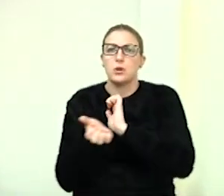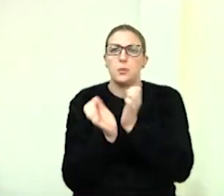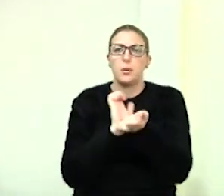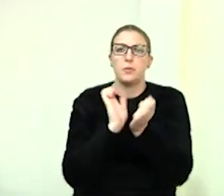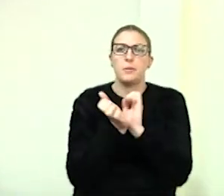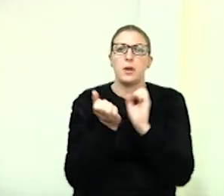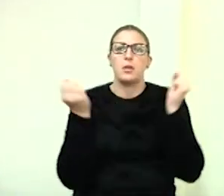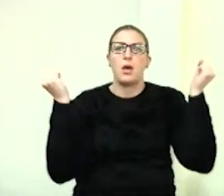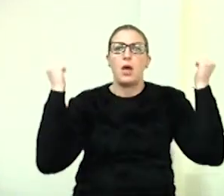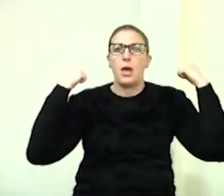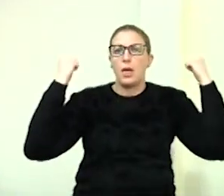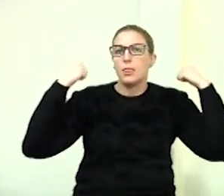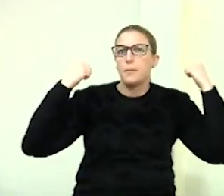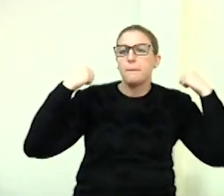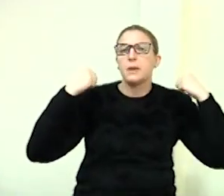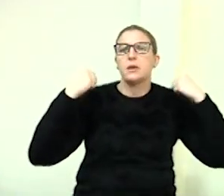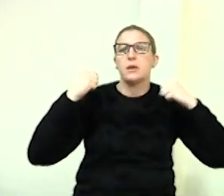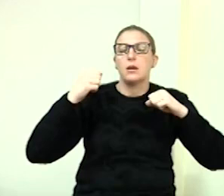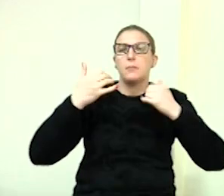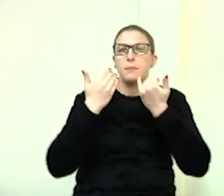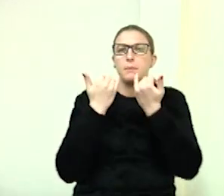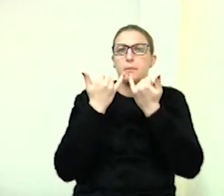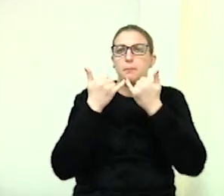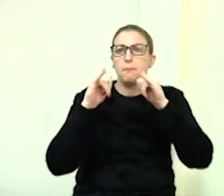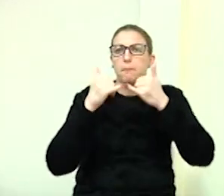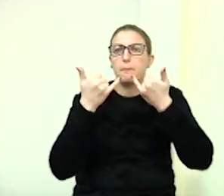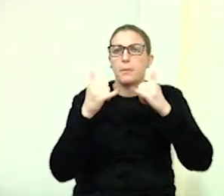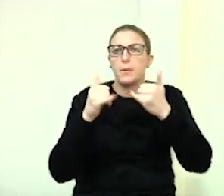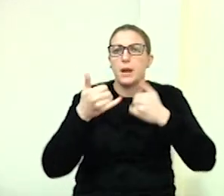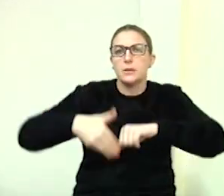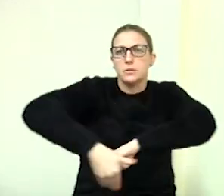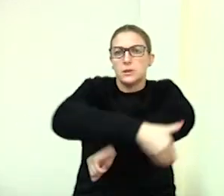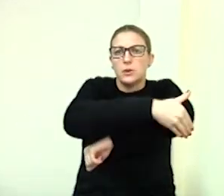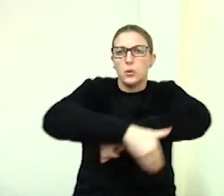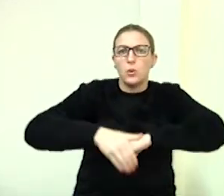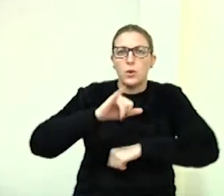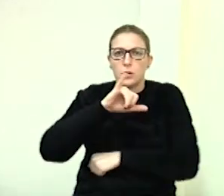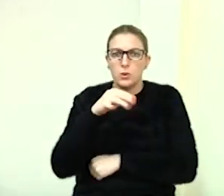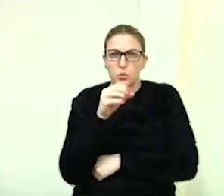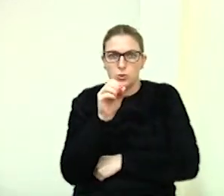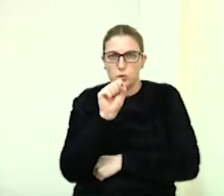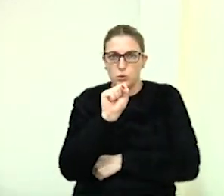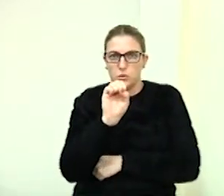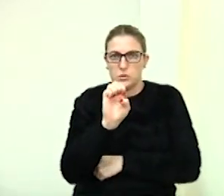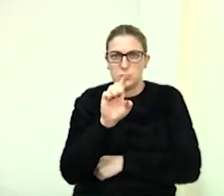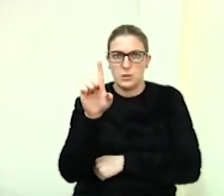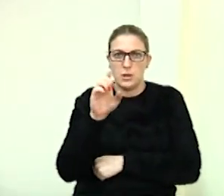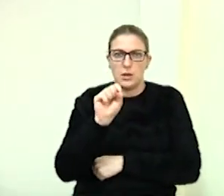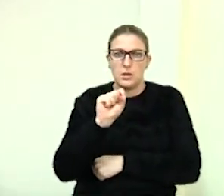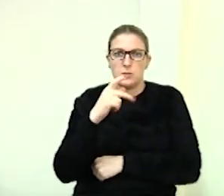academia ao ar livre na Praça, na Rua José Esponquiado, bairro Bela Vista.